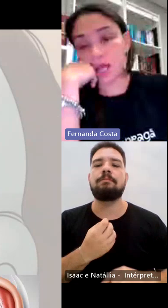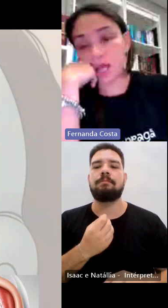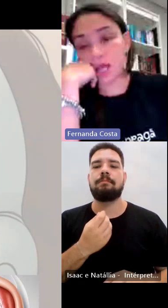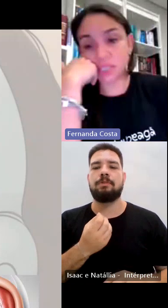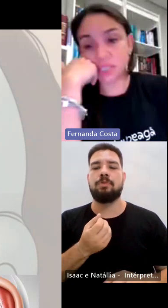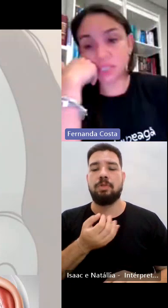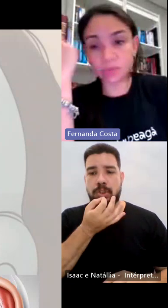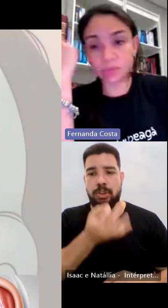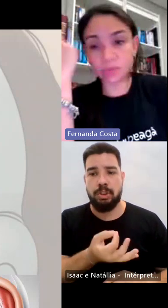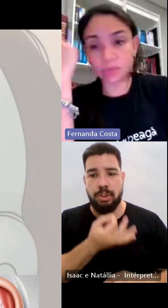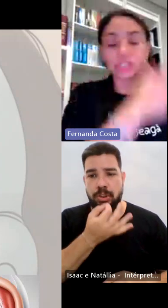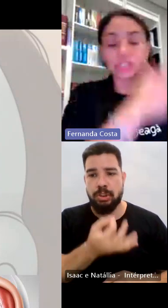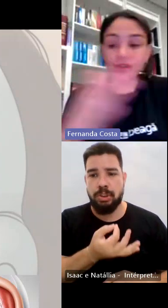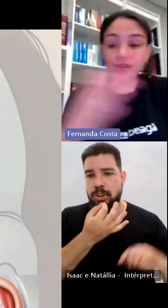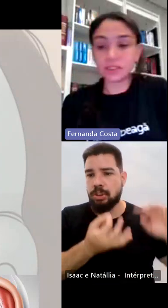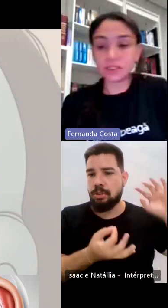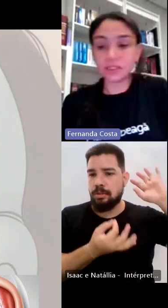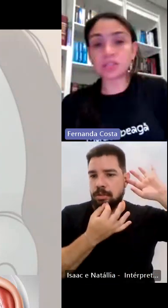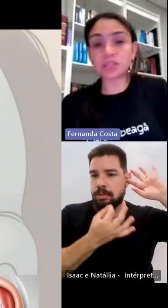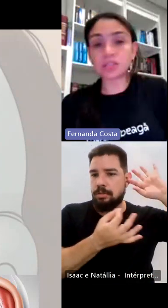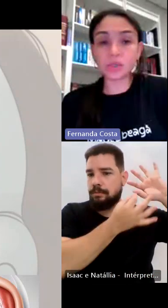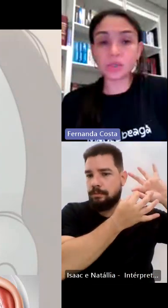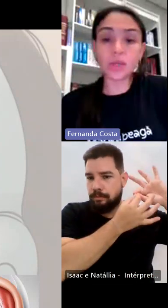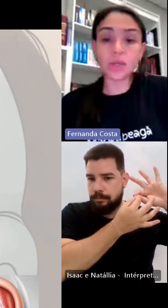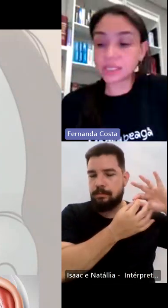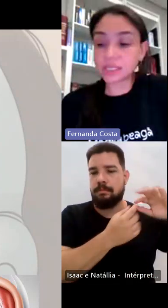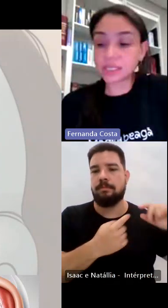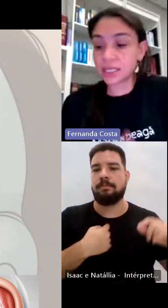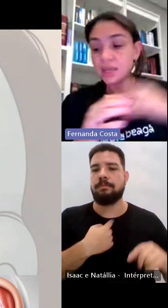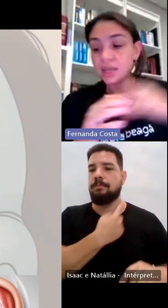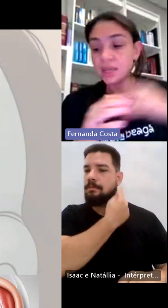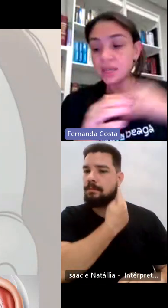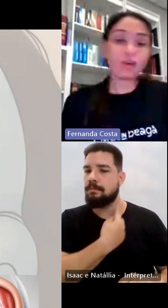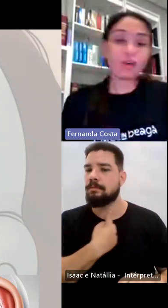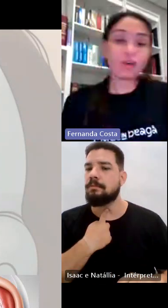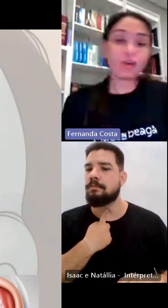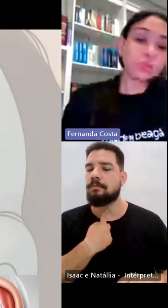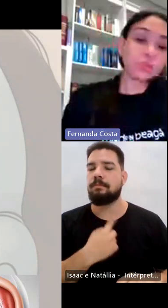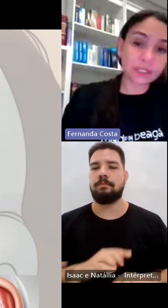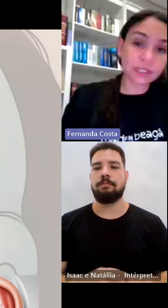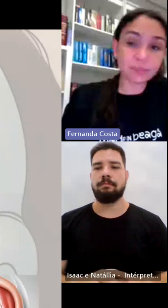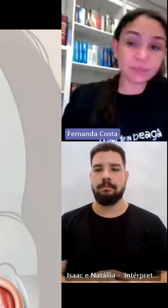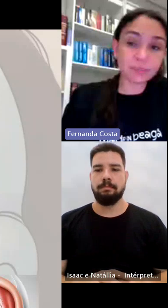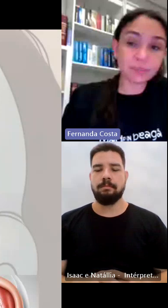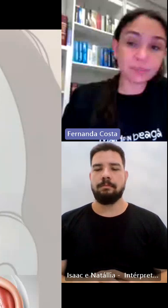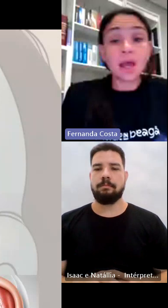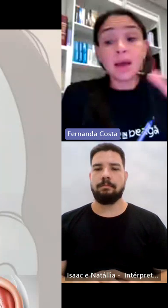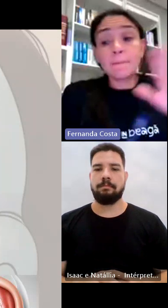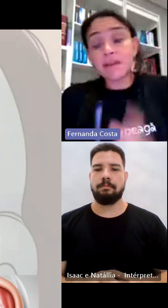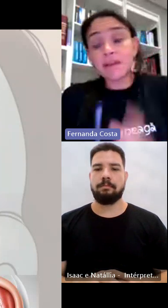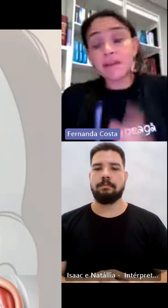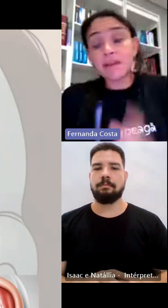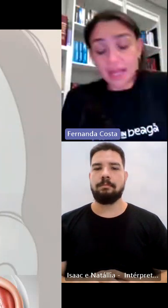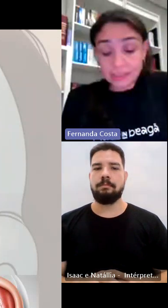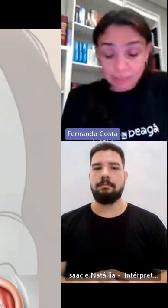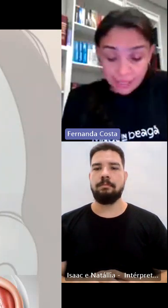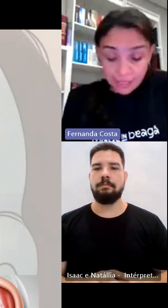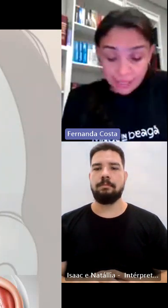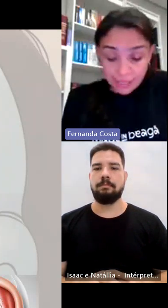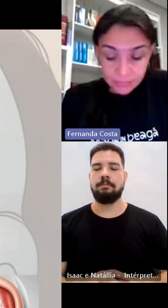a audição. Então, a gente está falando das duas coisas aqui de forma simultânea. Para